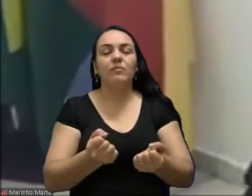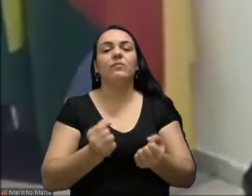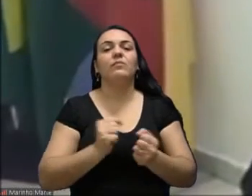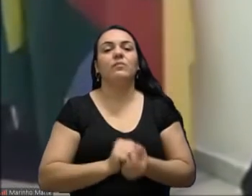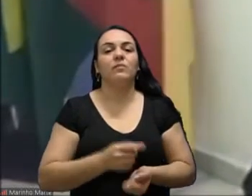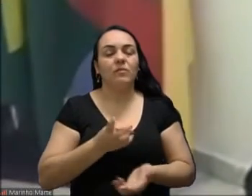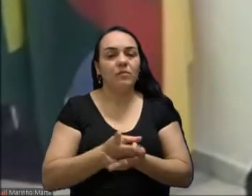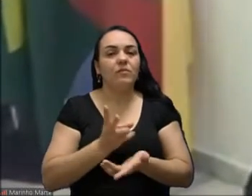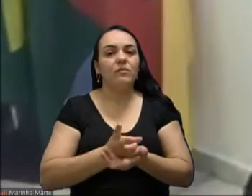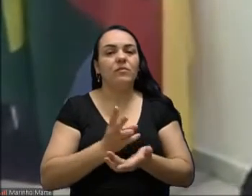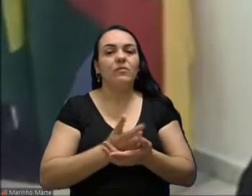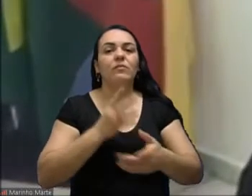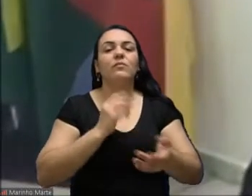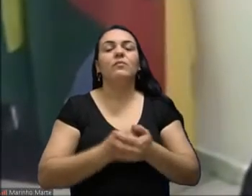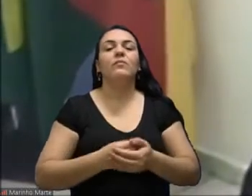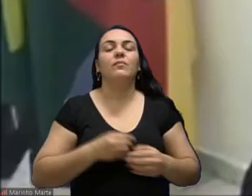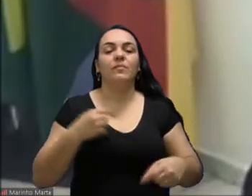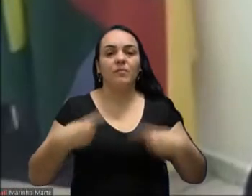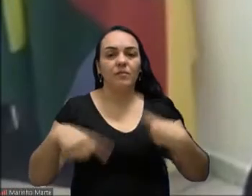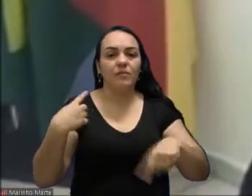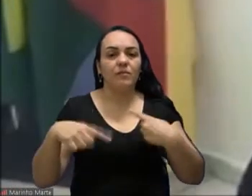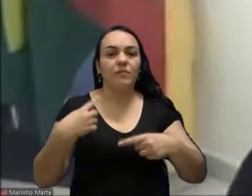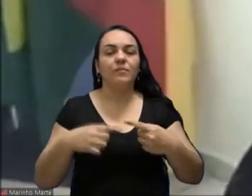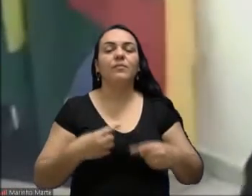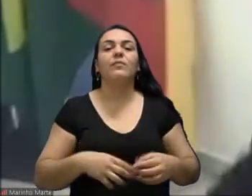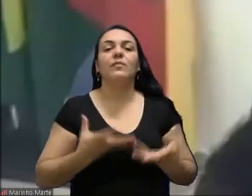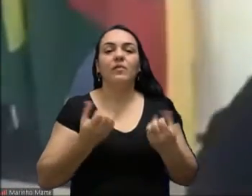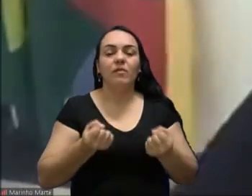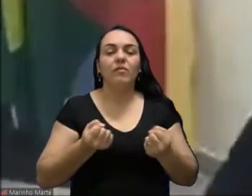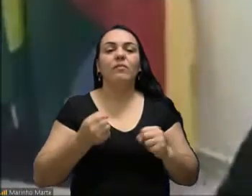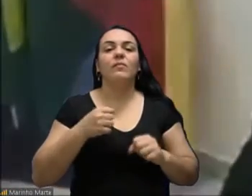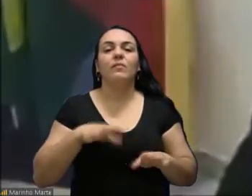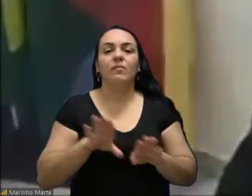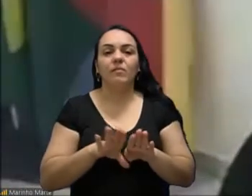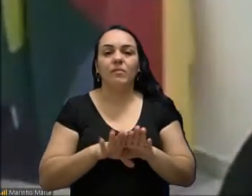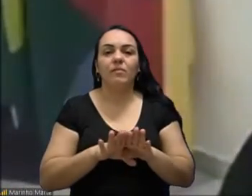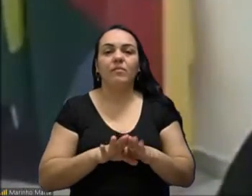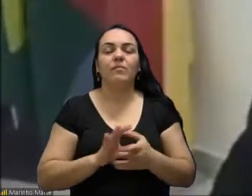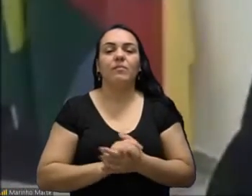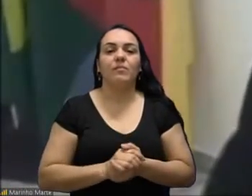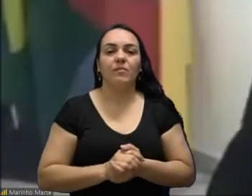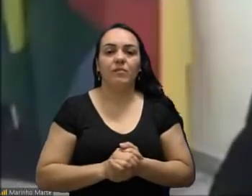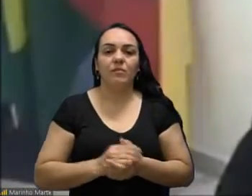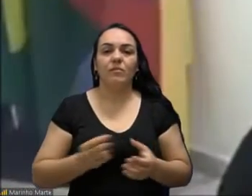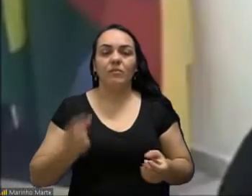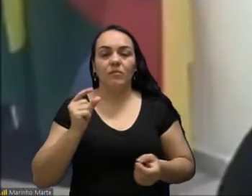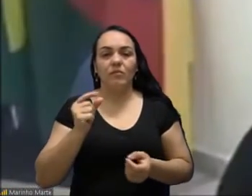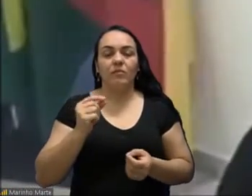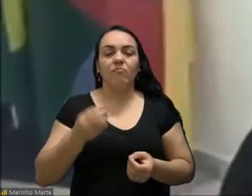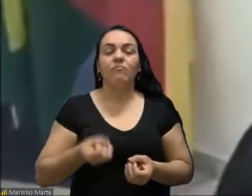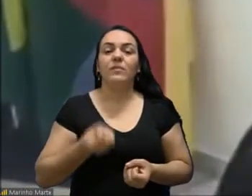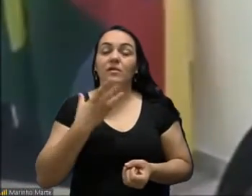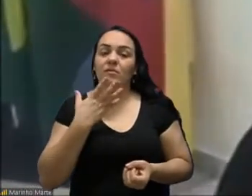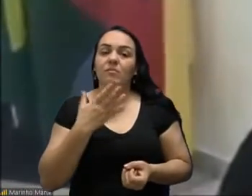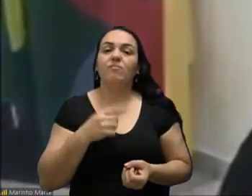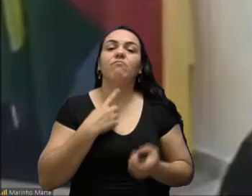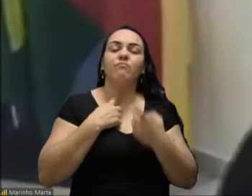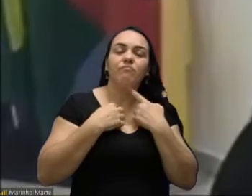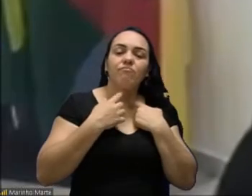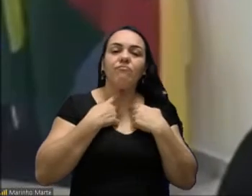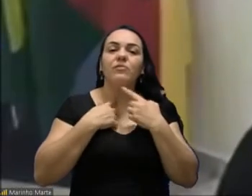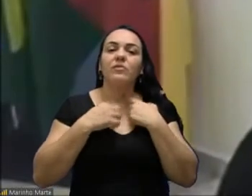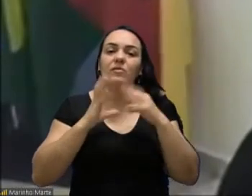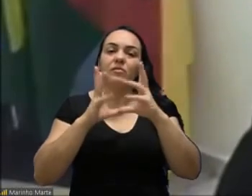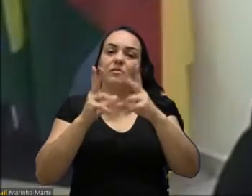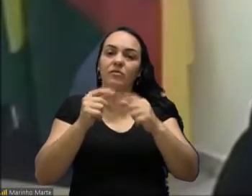vou continuar debatendo é defendendo que se um pouco de boa vontade os servidores